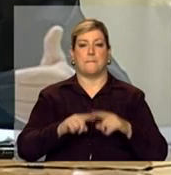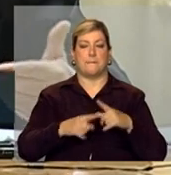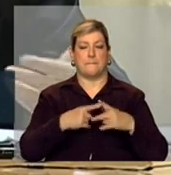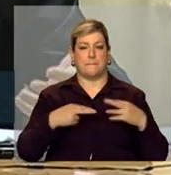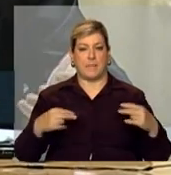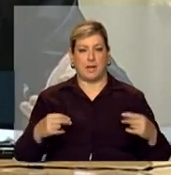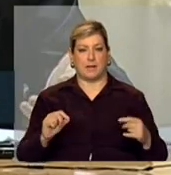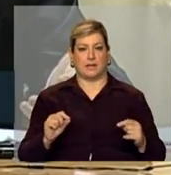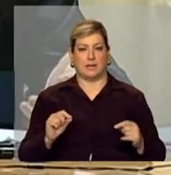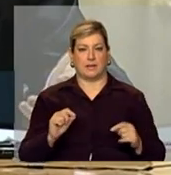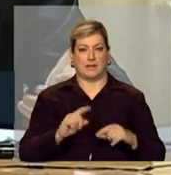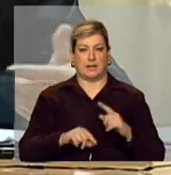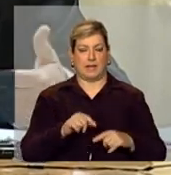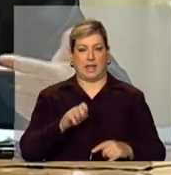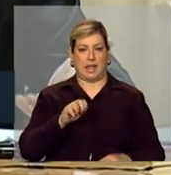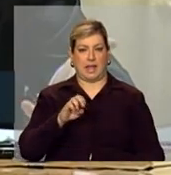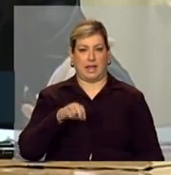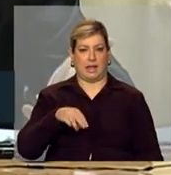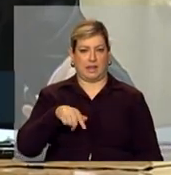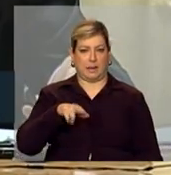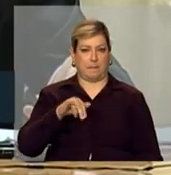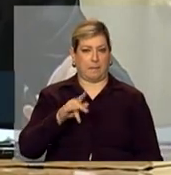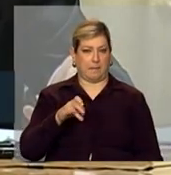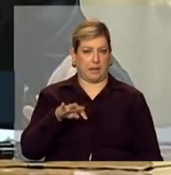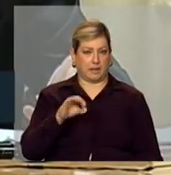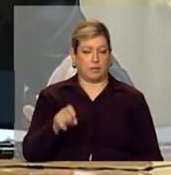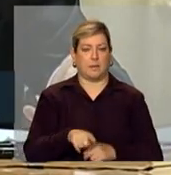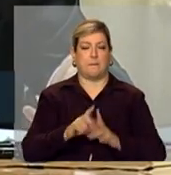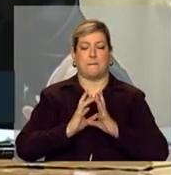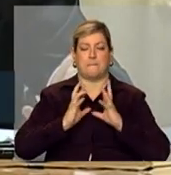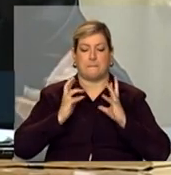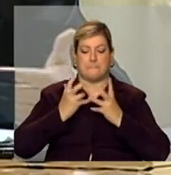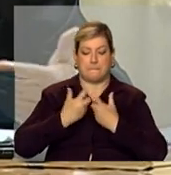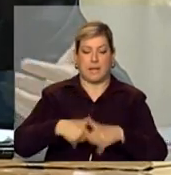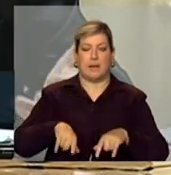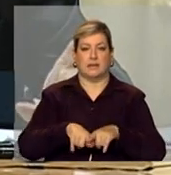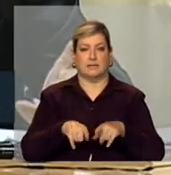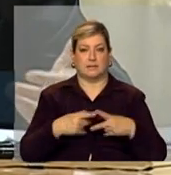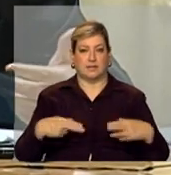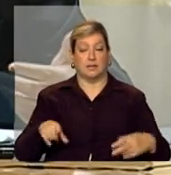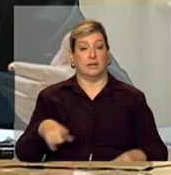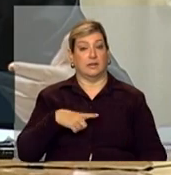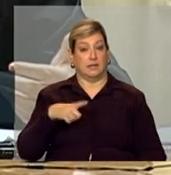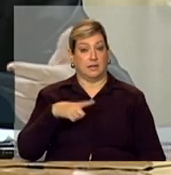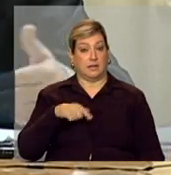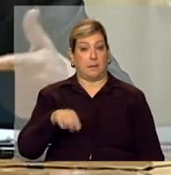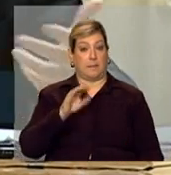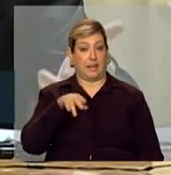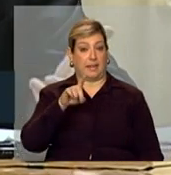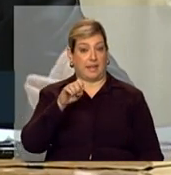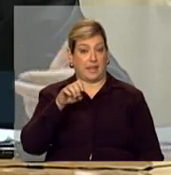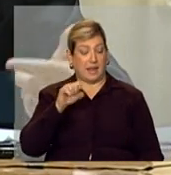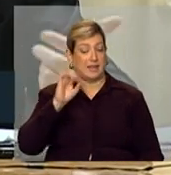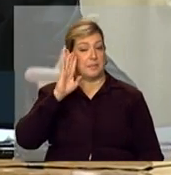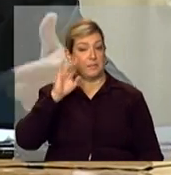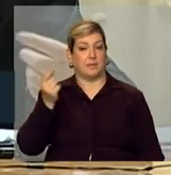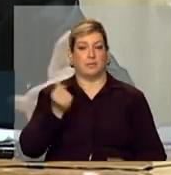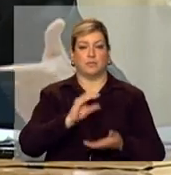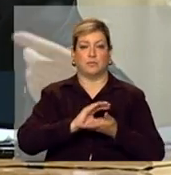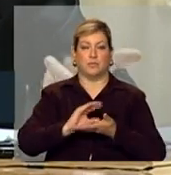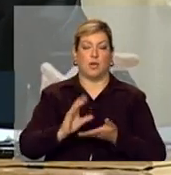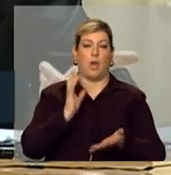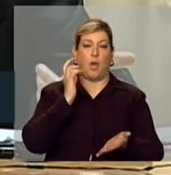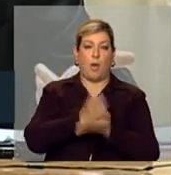e o desempenho do BNDS o BNDS que é um dos principais financiadores de compra de máquinas equipamentos está